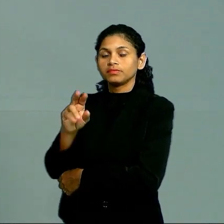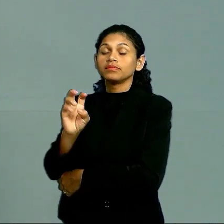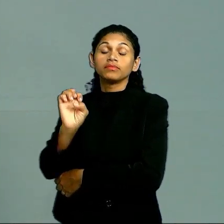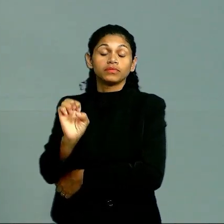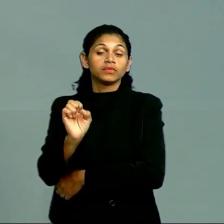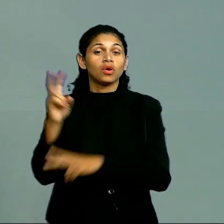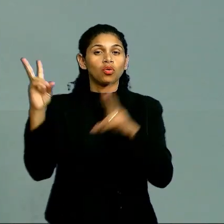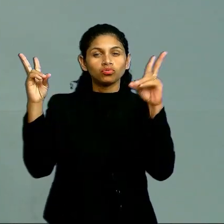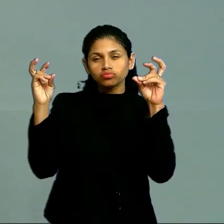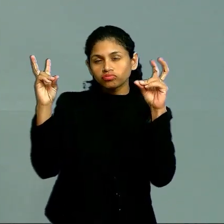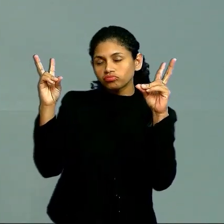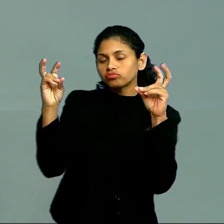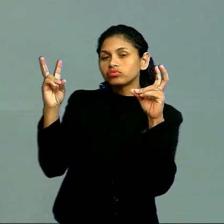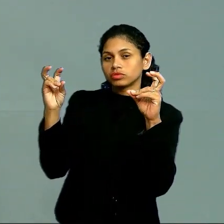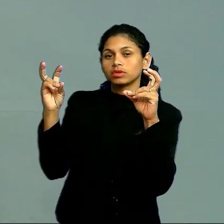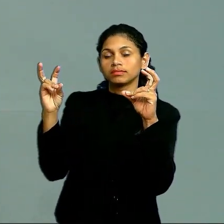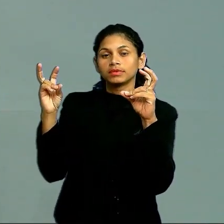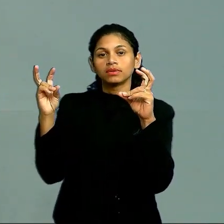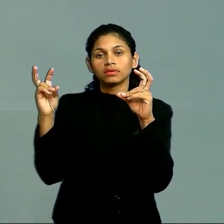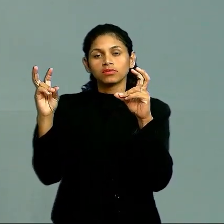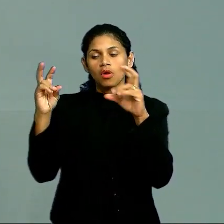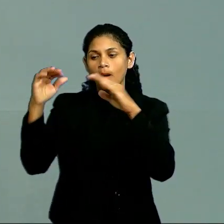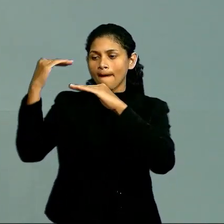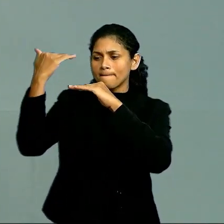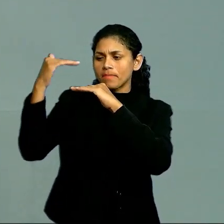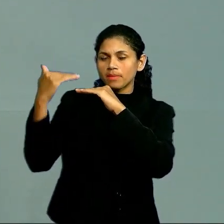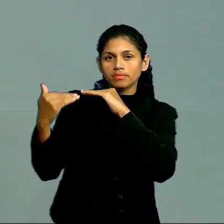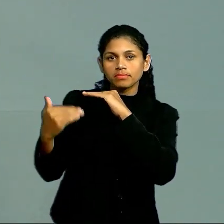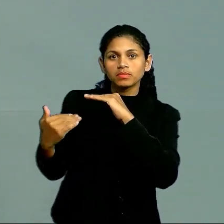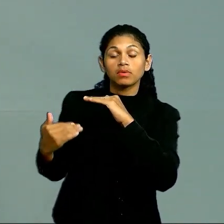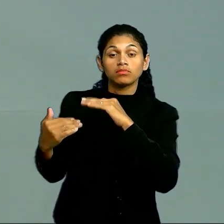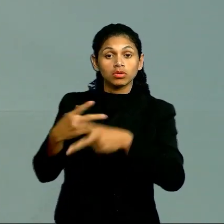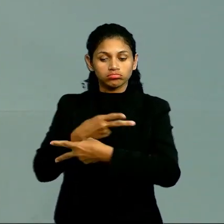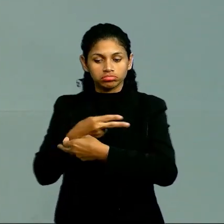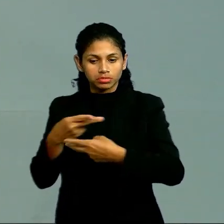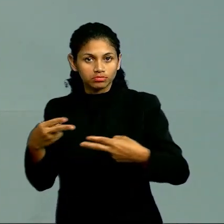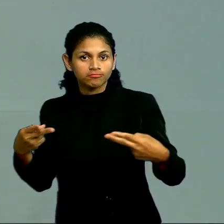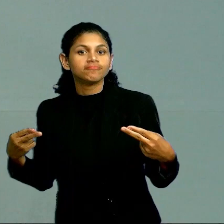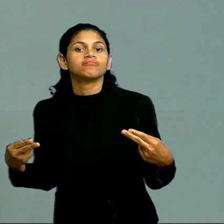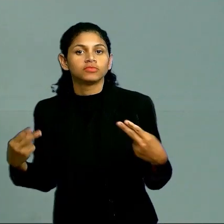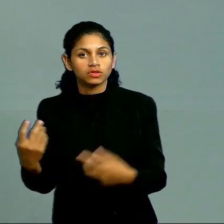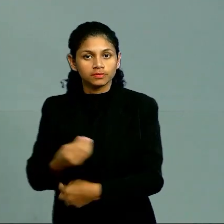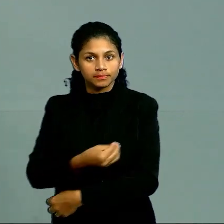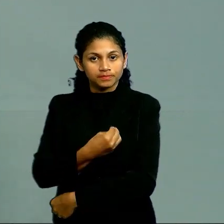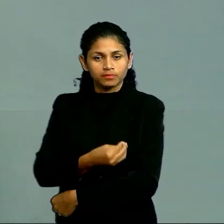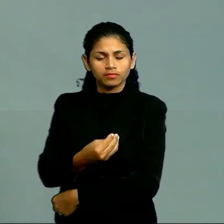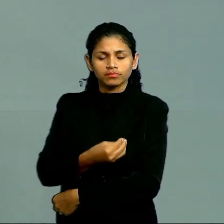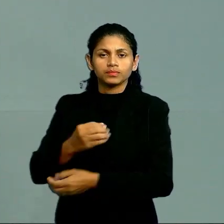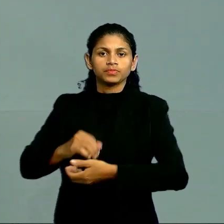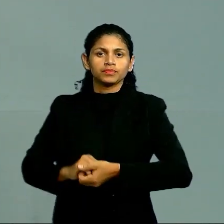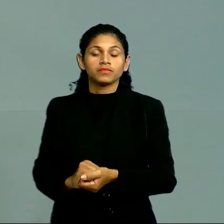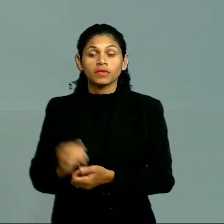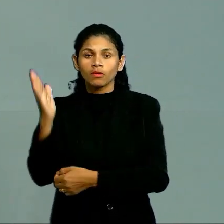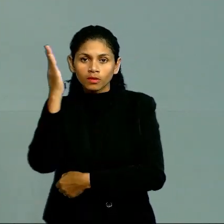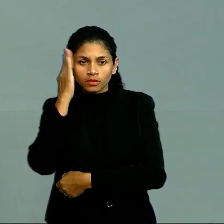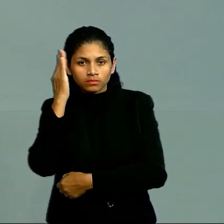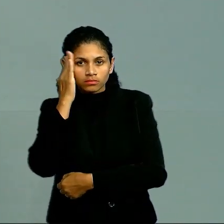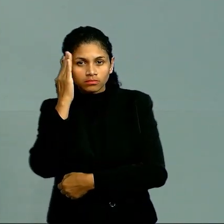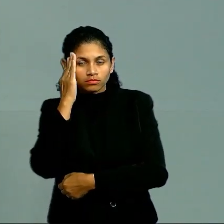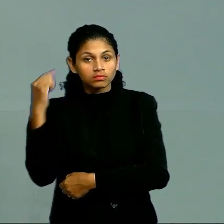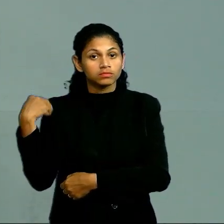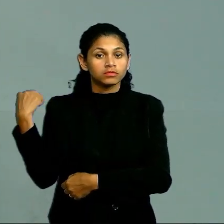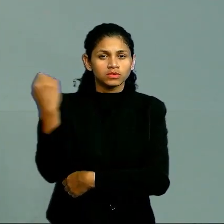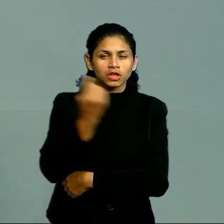sobre classificação dos seres vivos. Que, inclusive, pessoal, olha só que loucura, sabemos que a